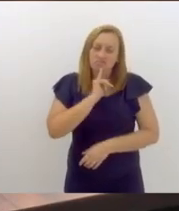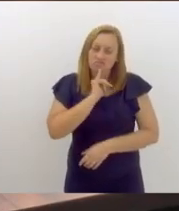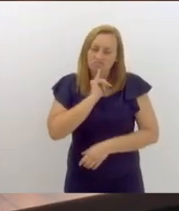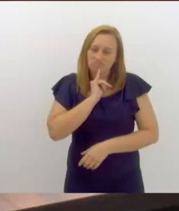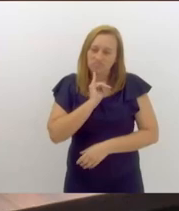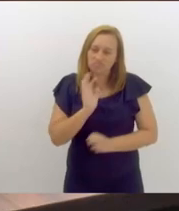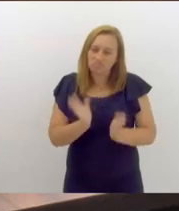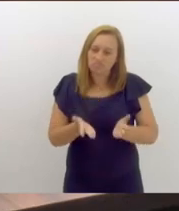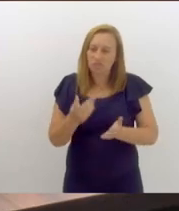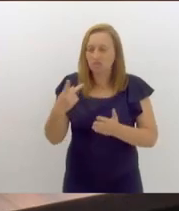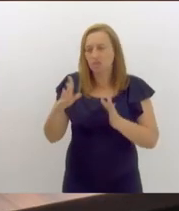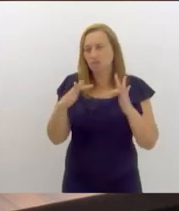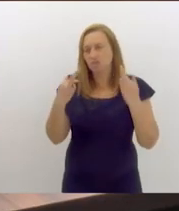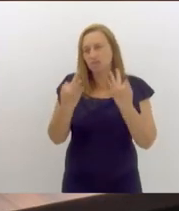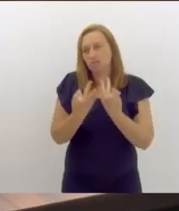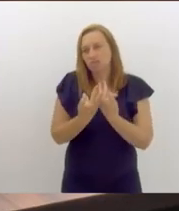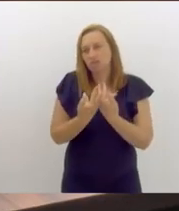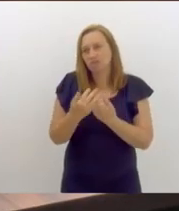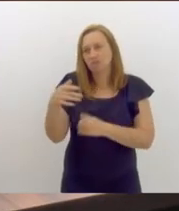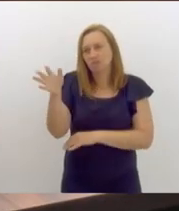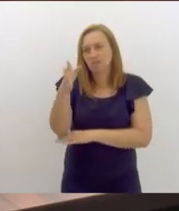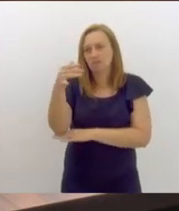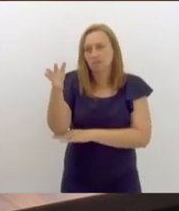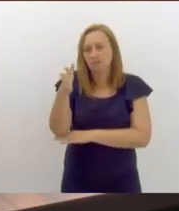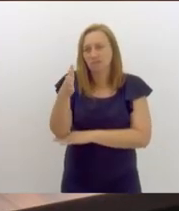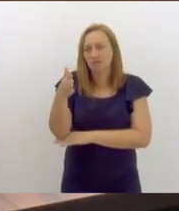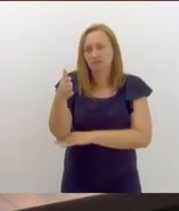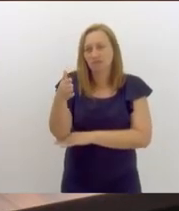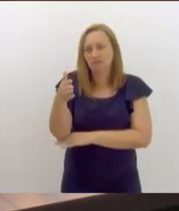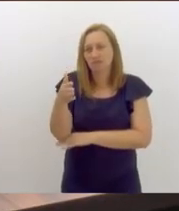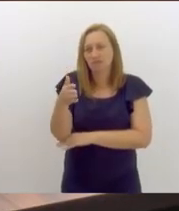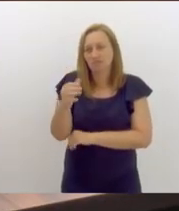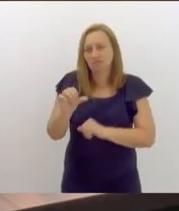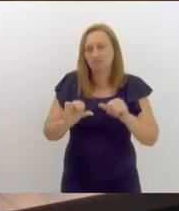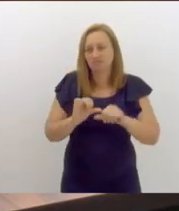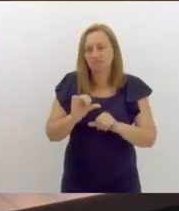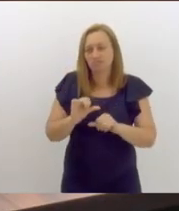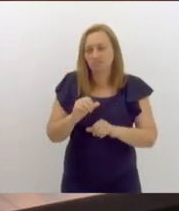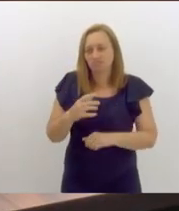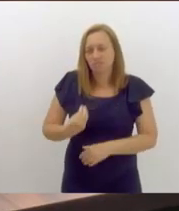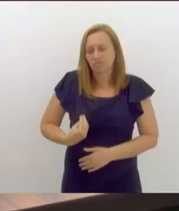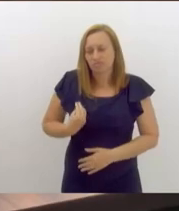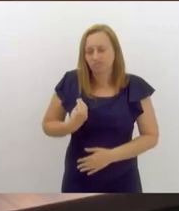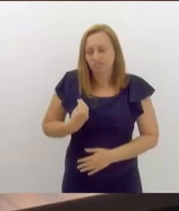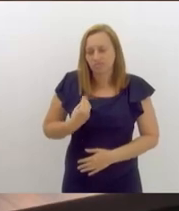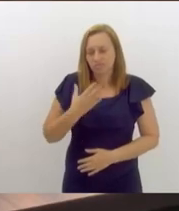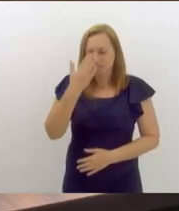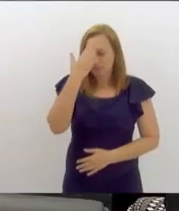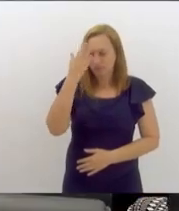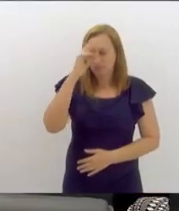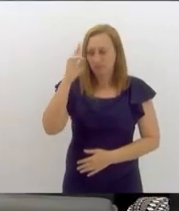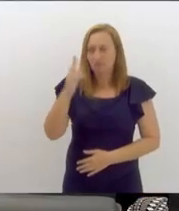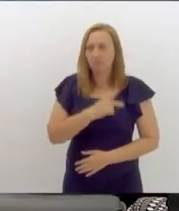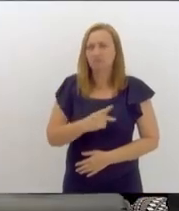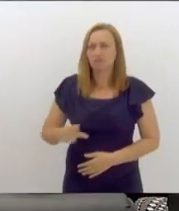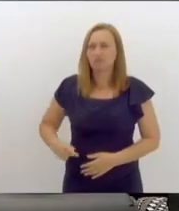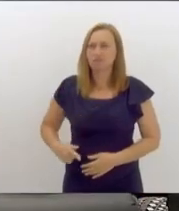agora sua família vai receber uma bandeira em troca do seu ente querido Obrigado presidente